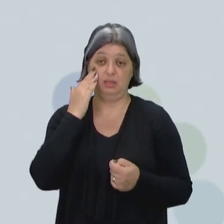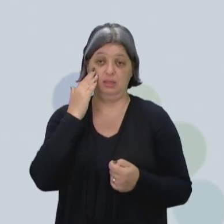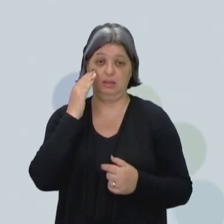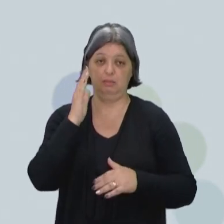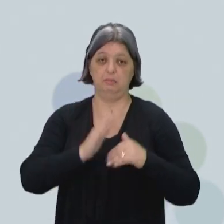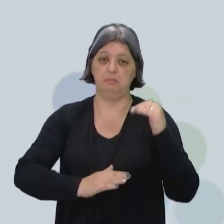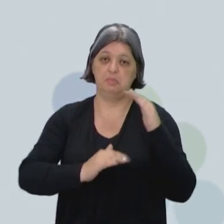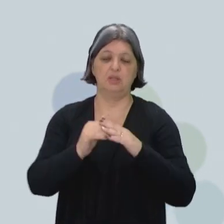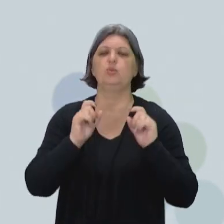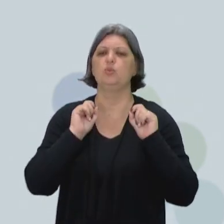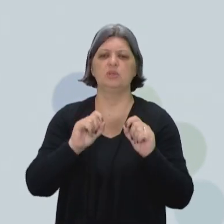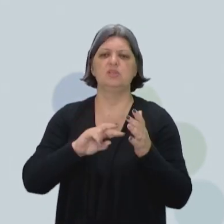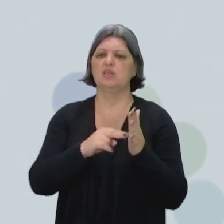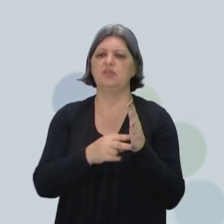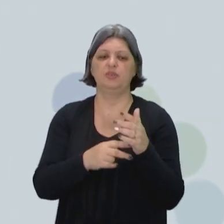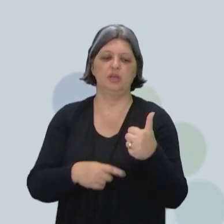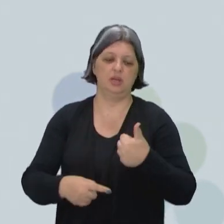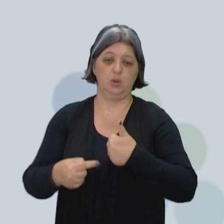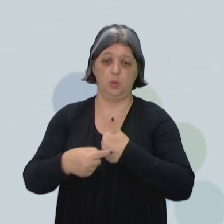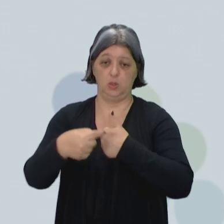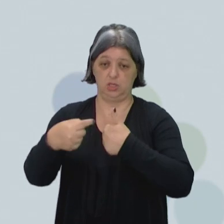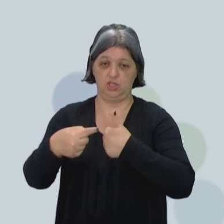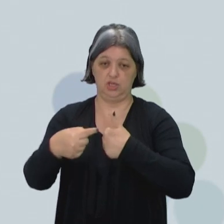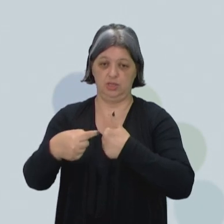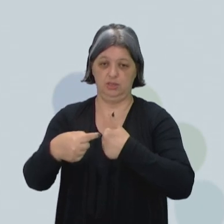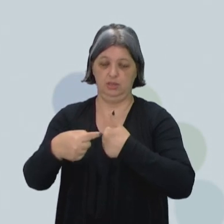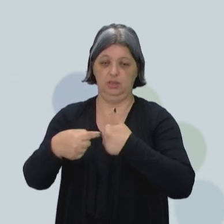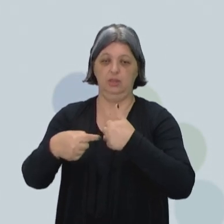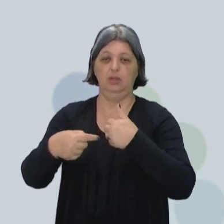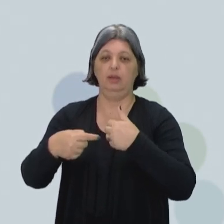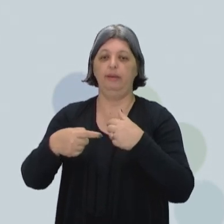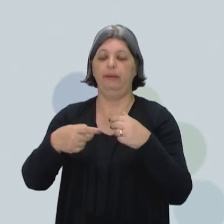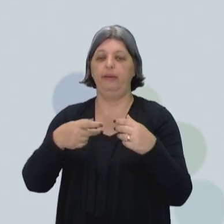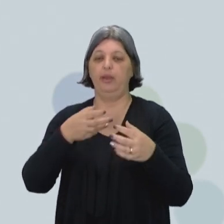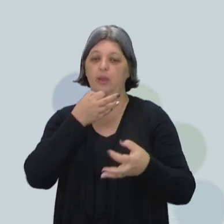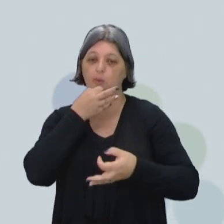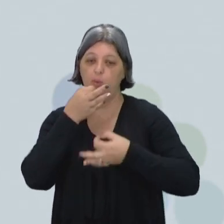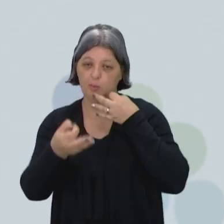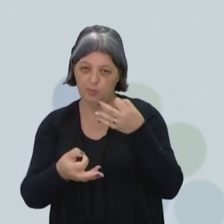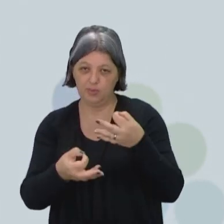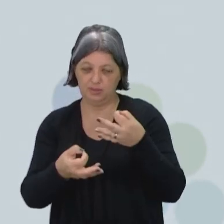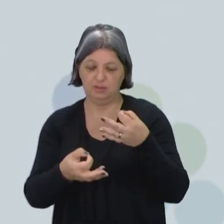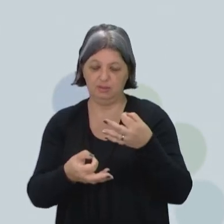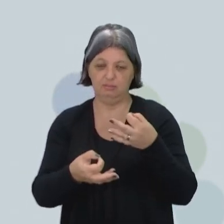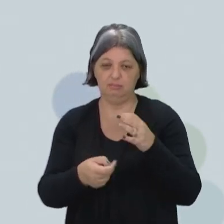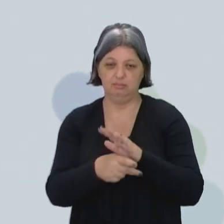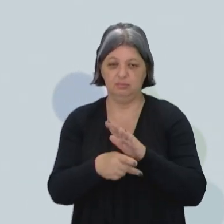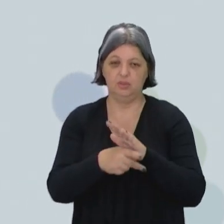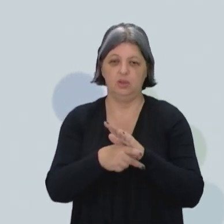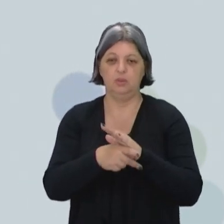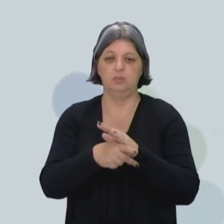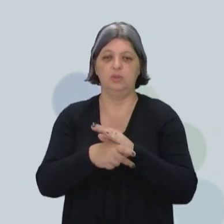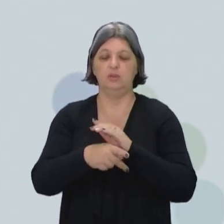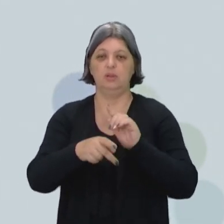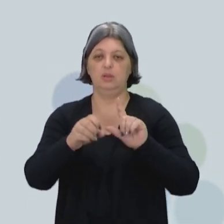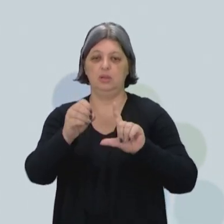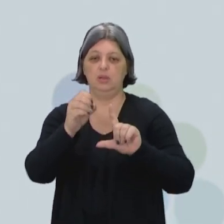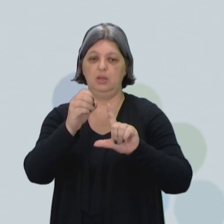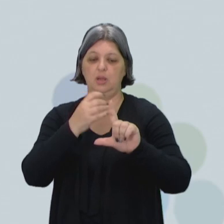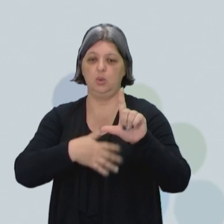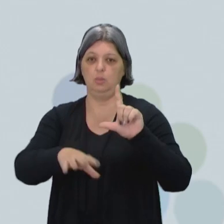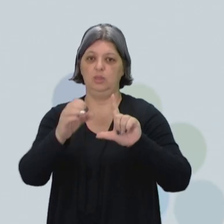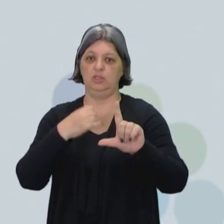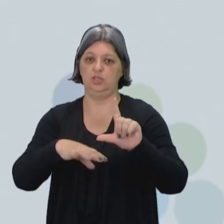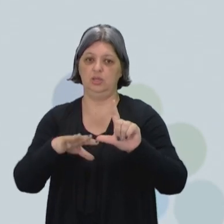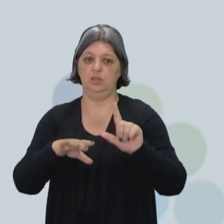práticas de curtir, comentar e compartilhar, atuando no combate à desinformação e ao discurso de ódio.